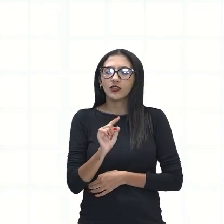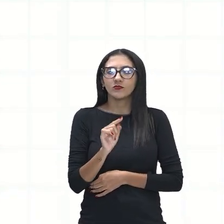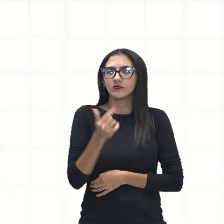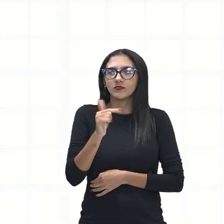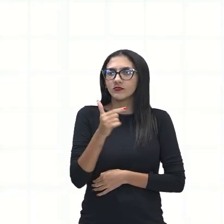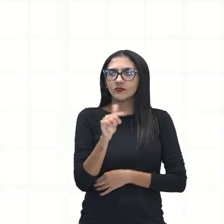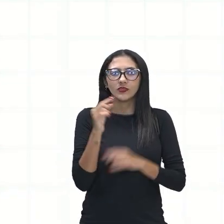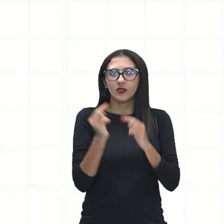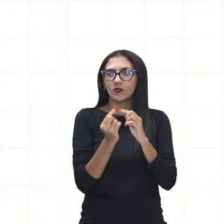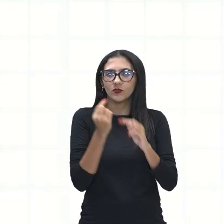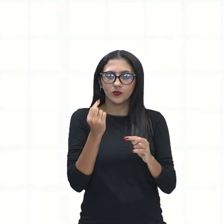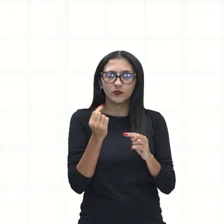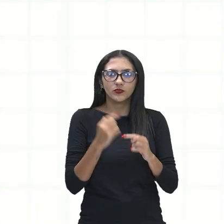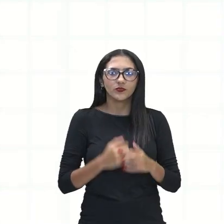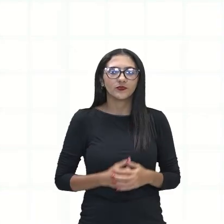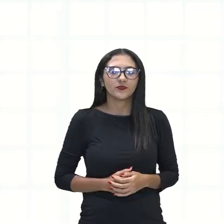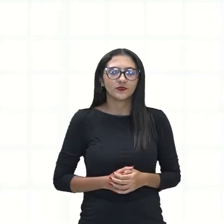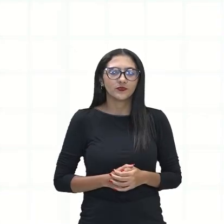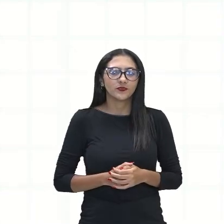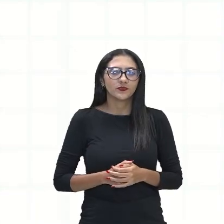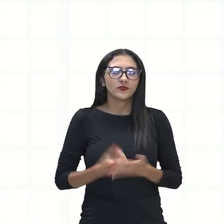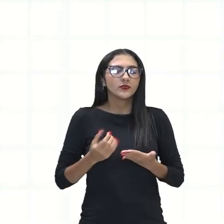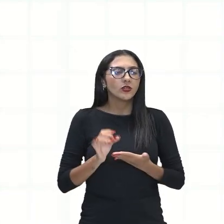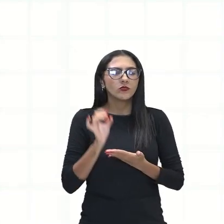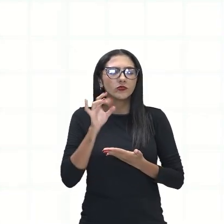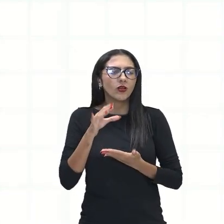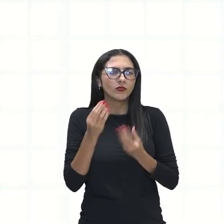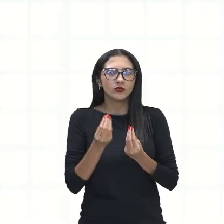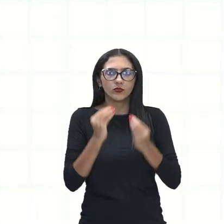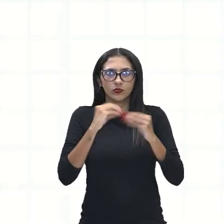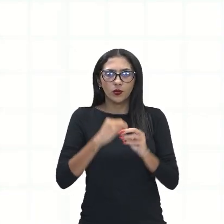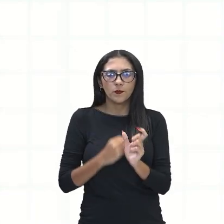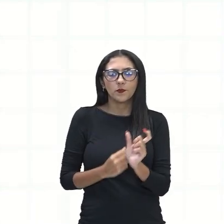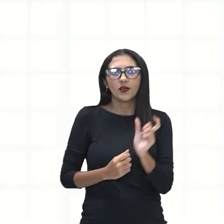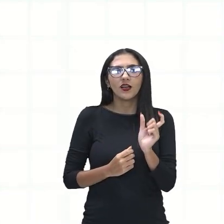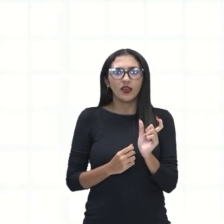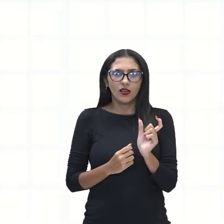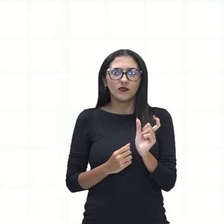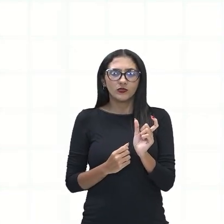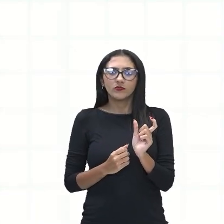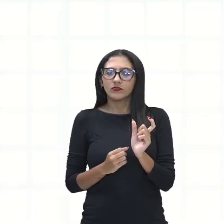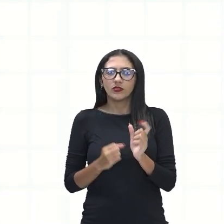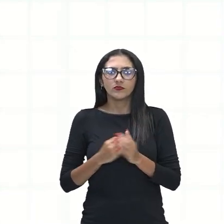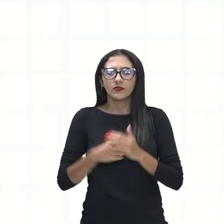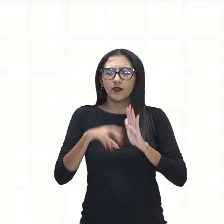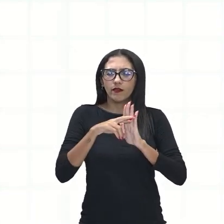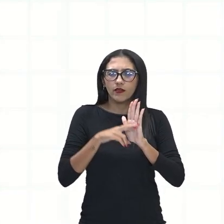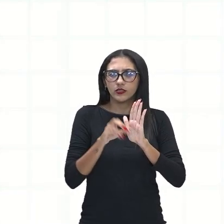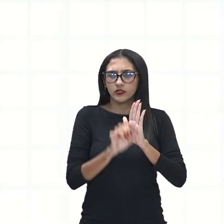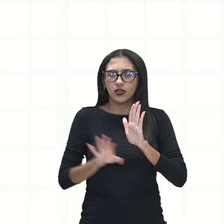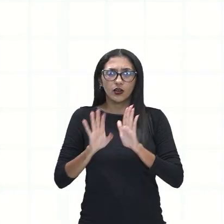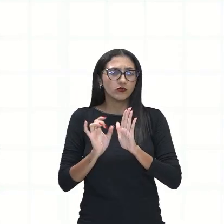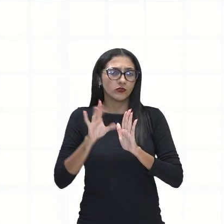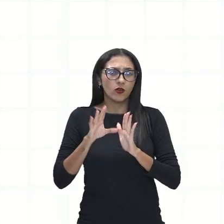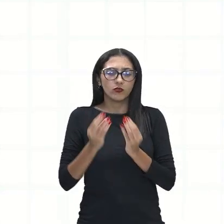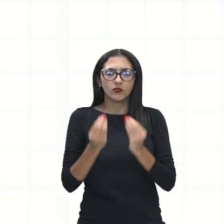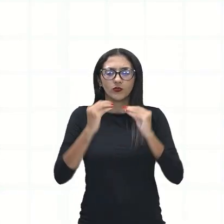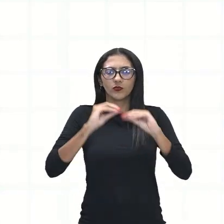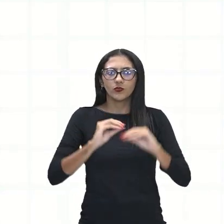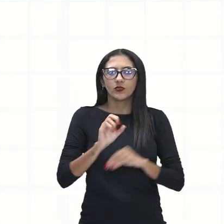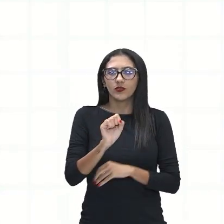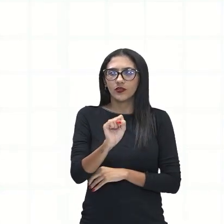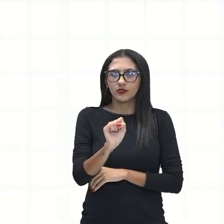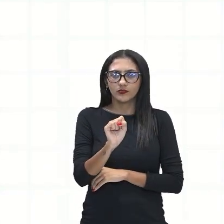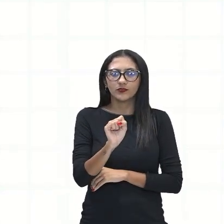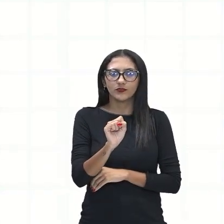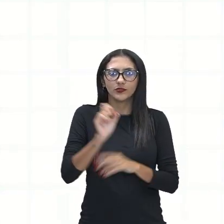termina, né? Então, o que eu faço? Acrescento a regra geral. Carrot, carrot,